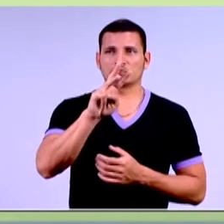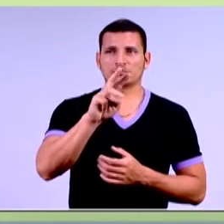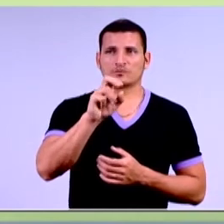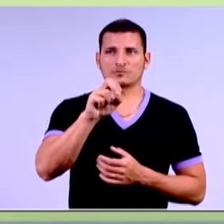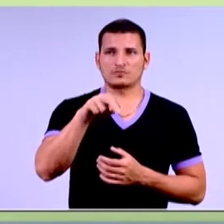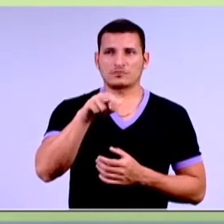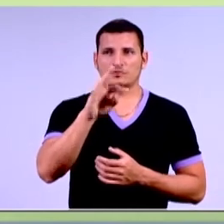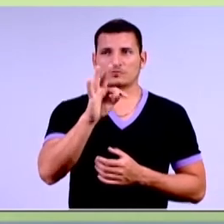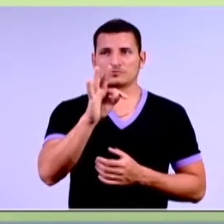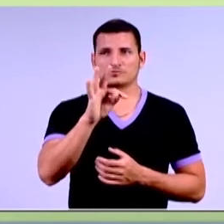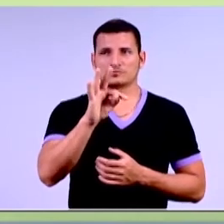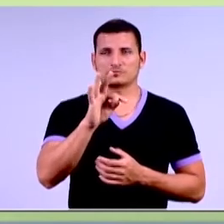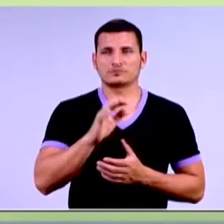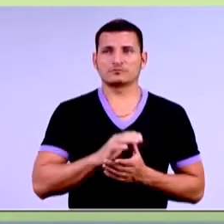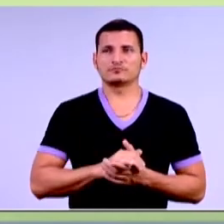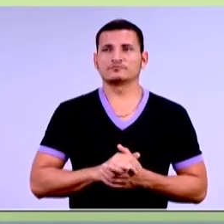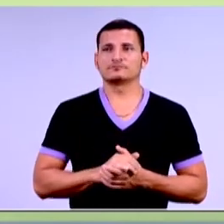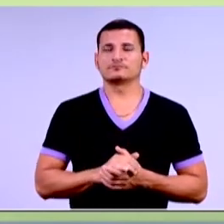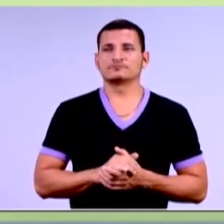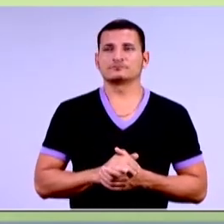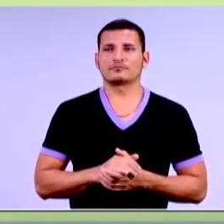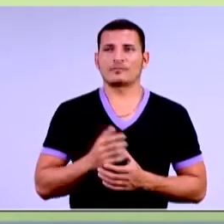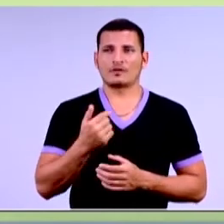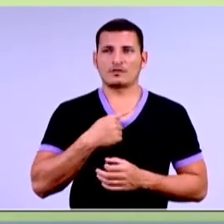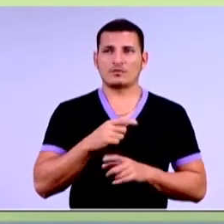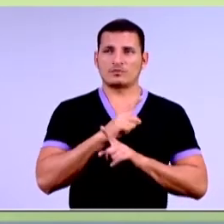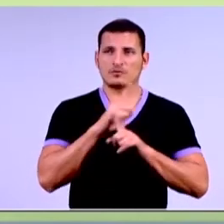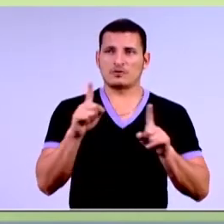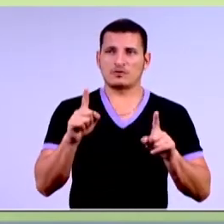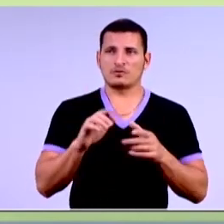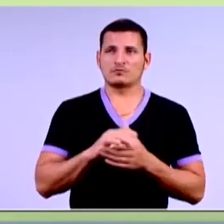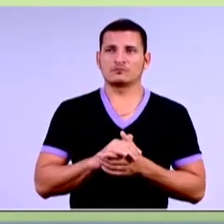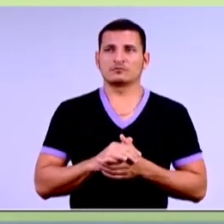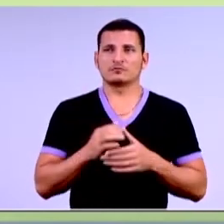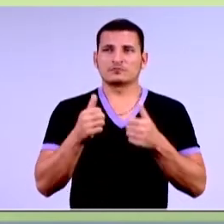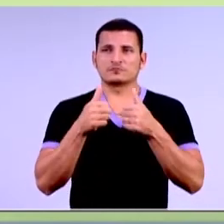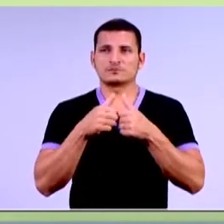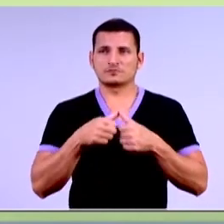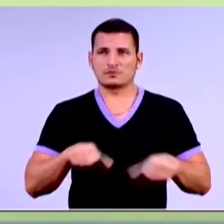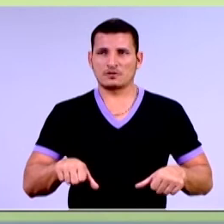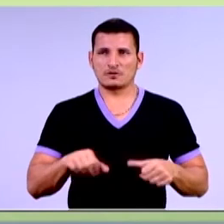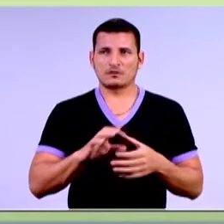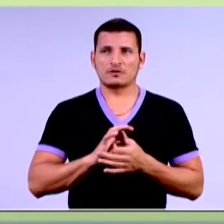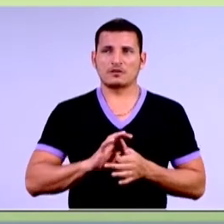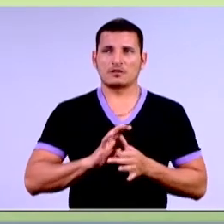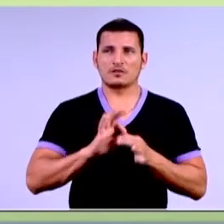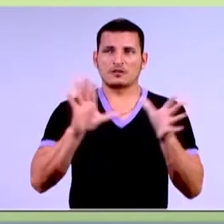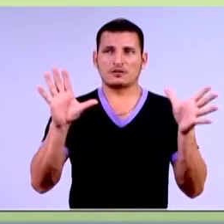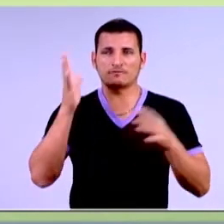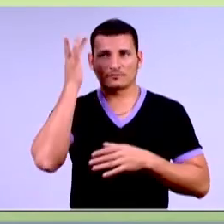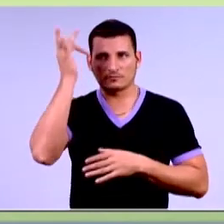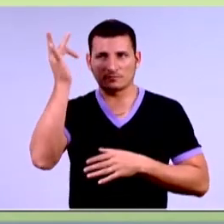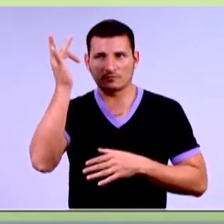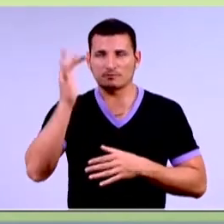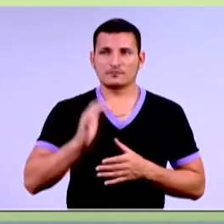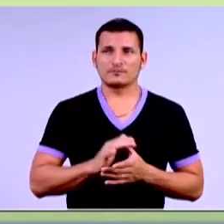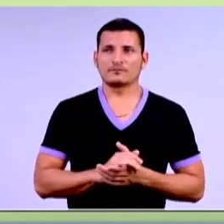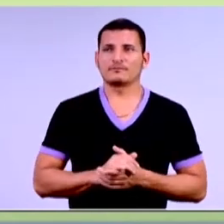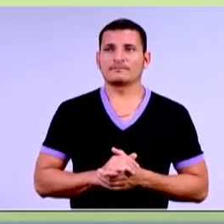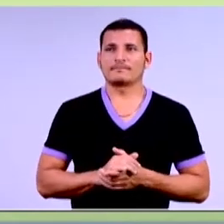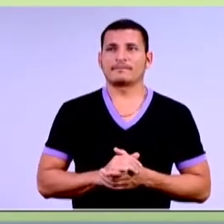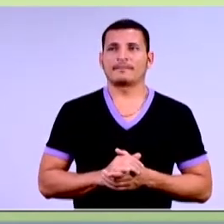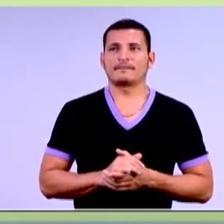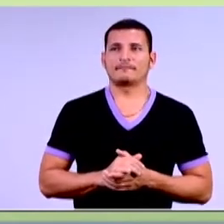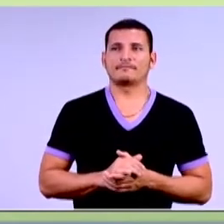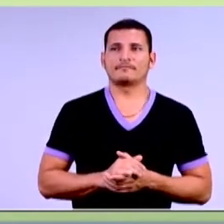então al huti desfrute móvel não estarei fui todo mundo conhece que é livre eu não estarei livre